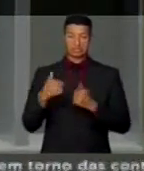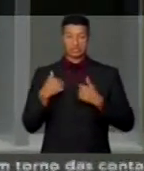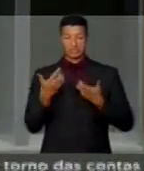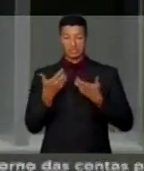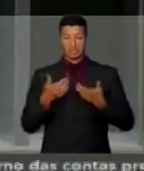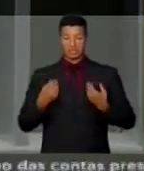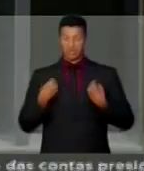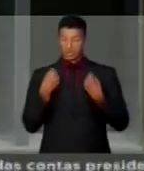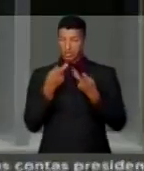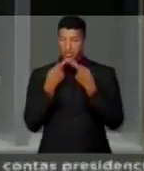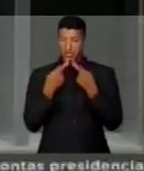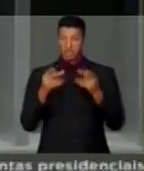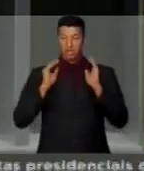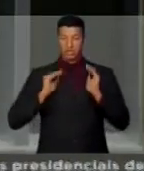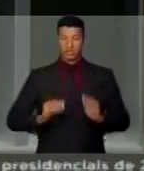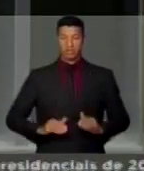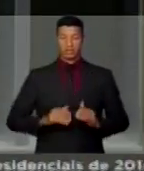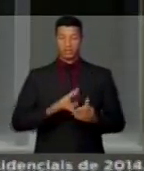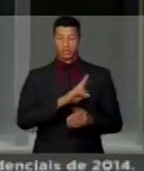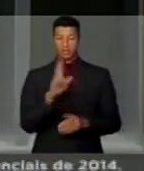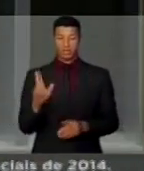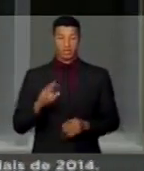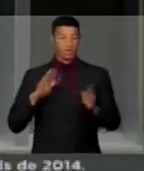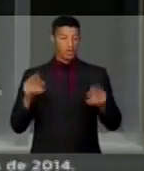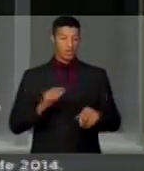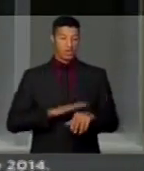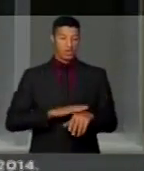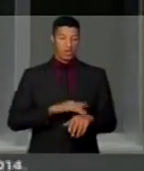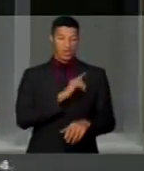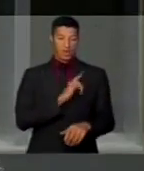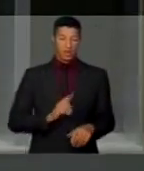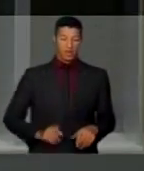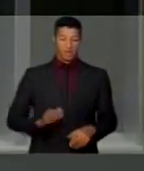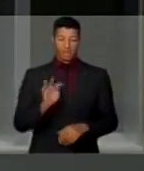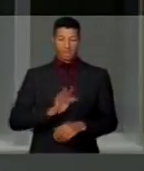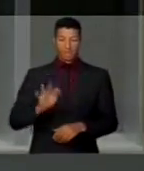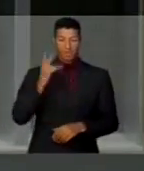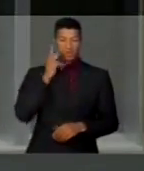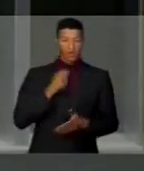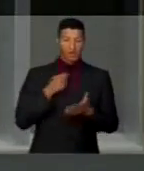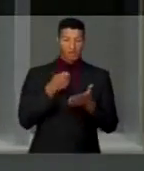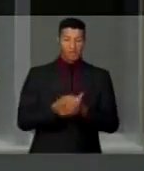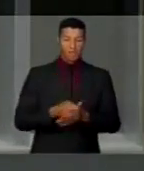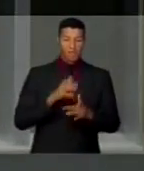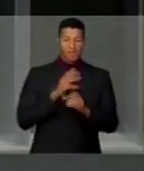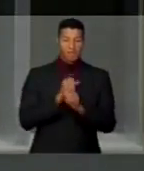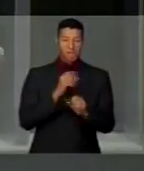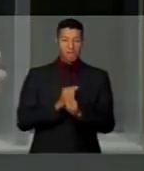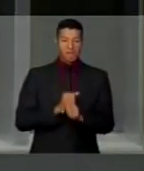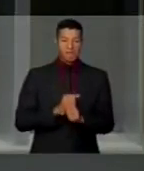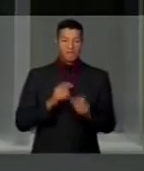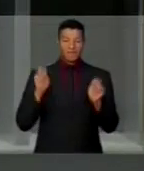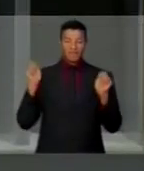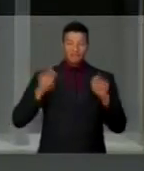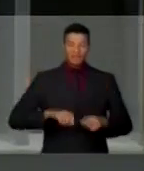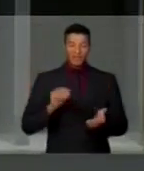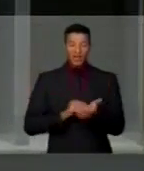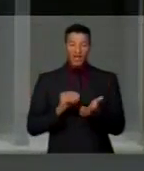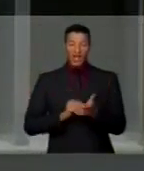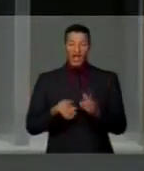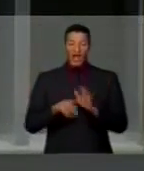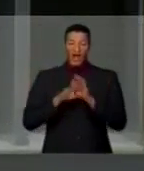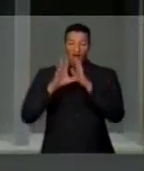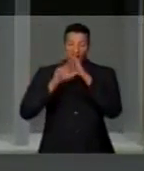ao cidadão que é chamado a todo momento pelo governo federal para pagar as contas da sua incompetência, da